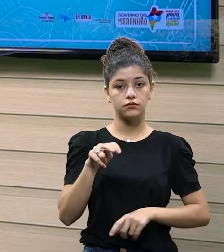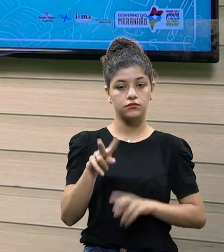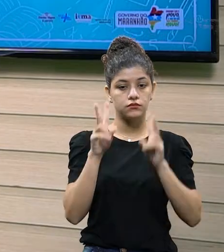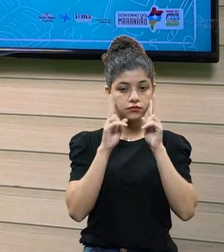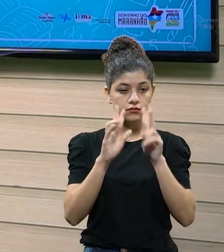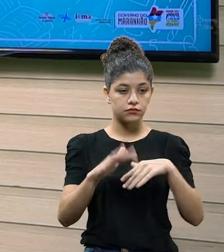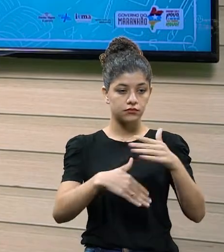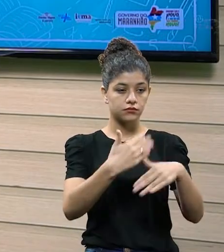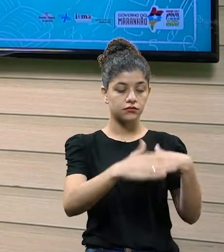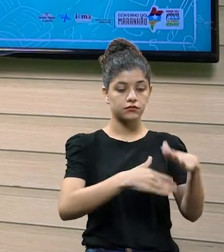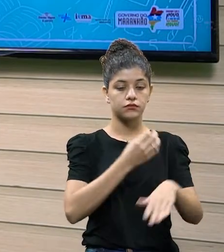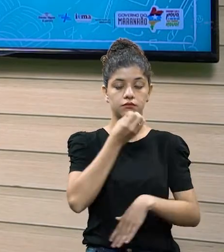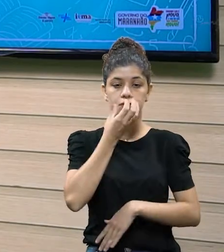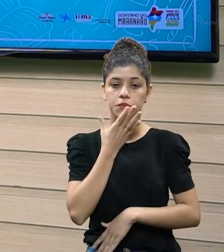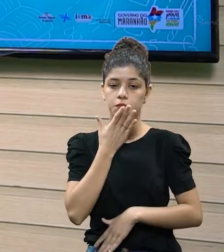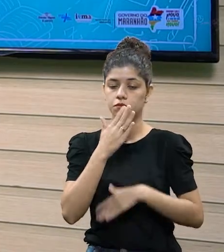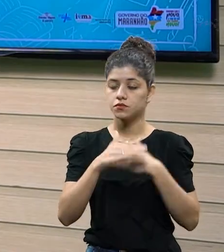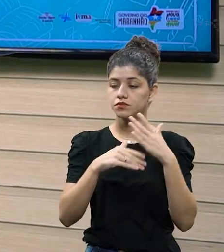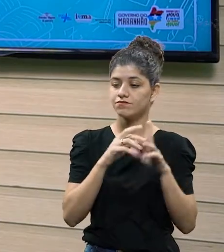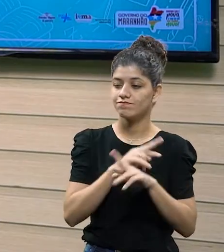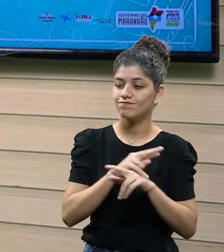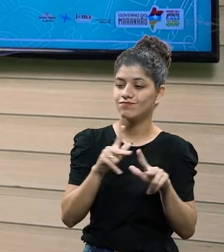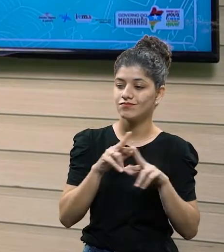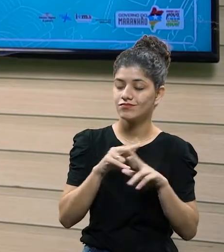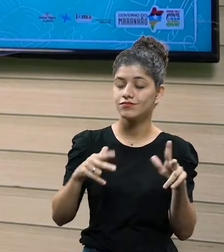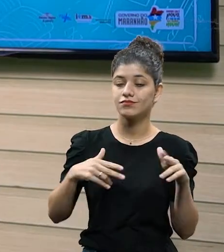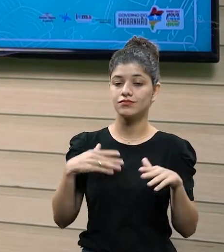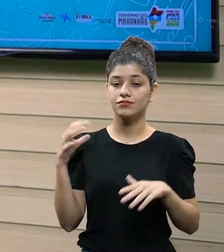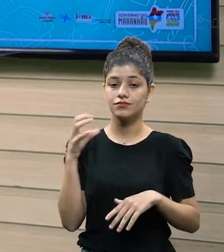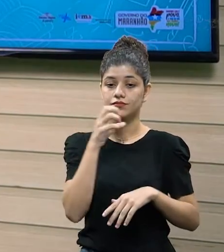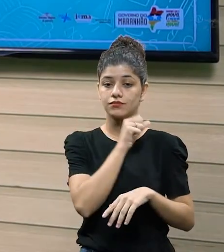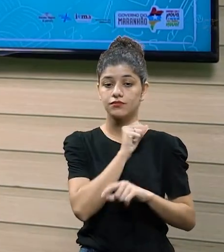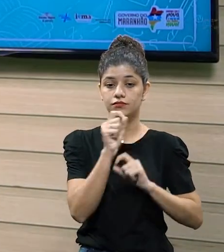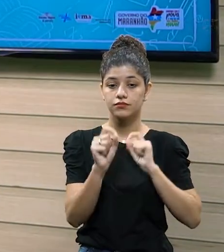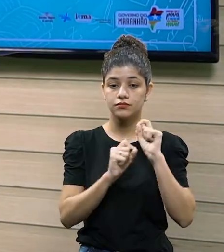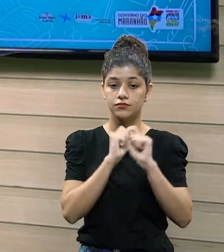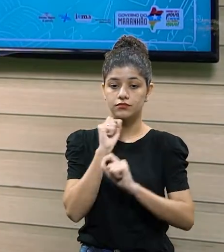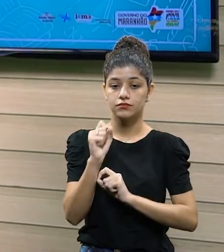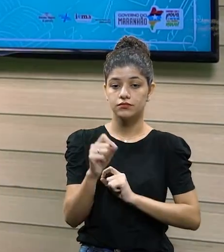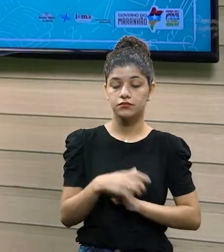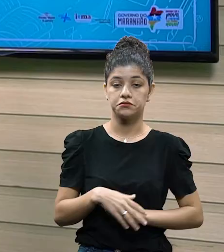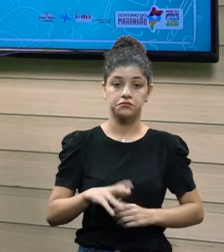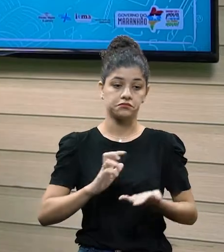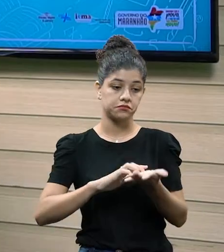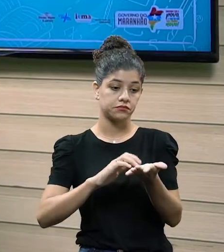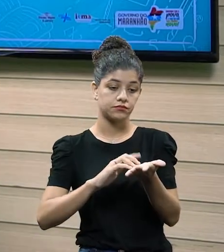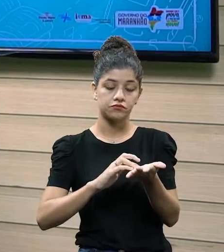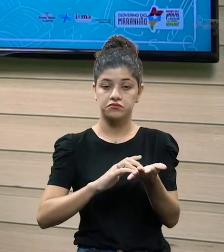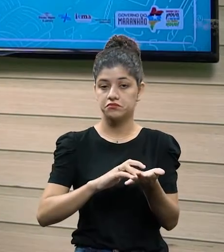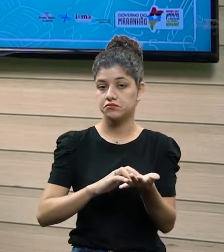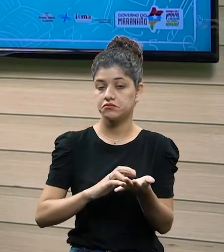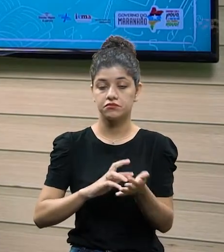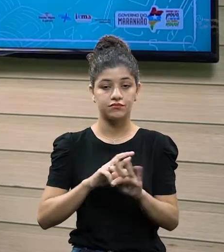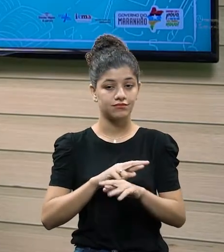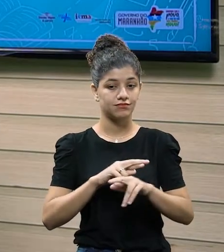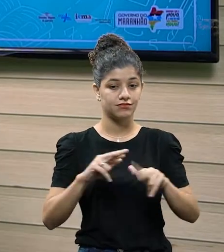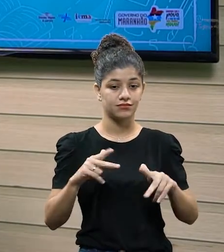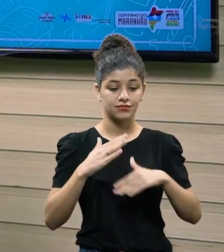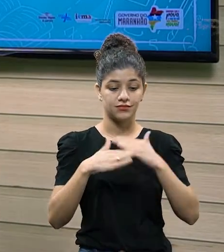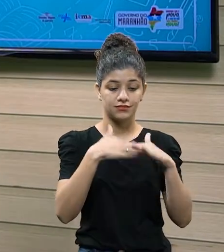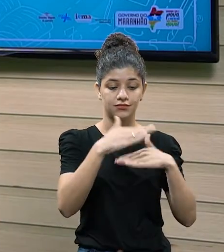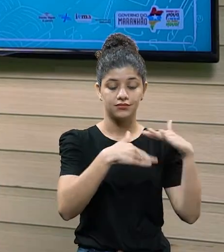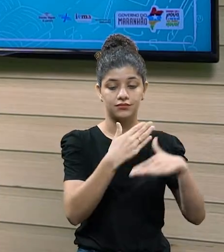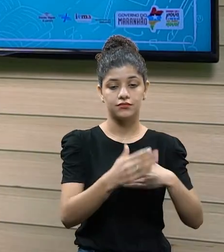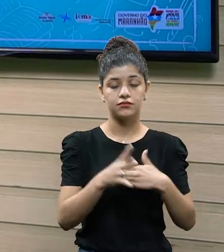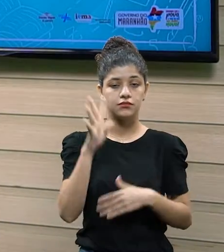que para mim é fantástica e o processo de mudança vai continuar cada vez mais rápido? São os aparelhos celulares, os smartphones.